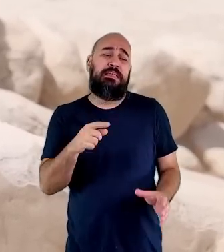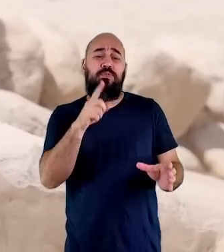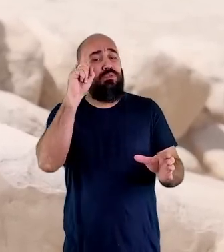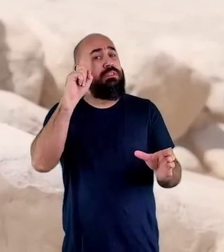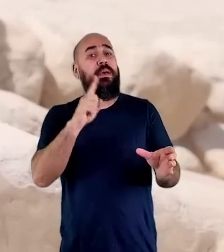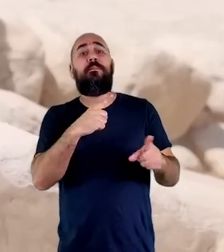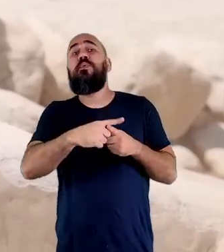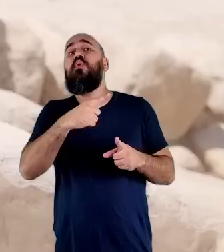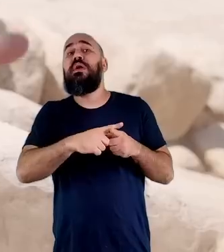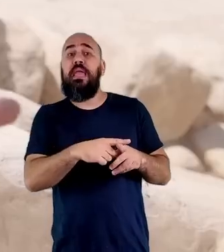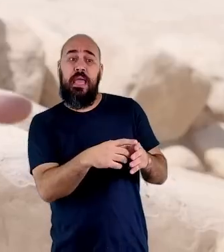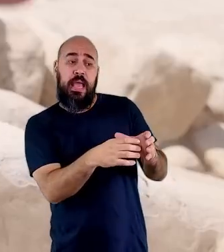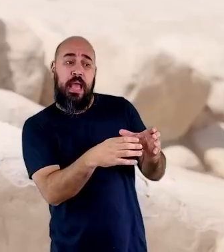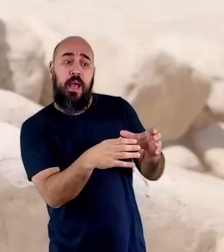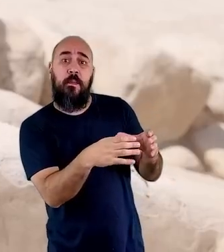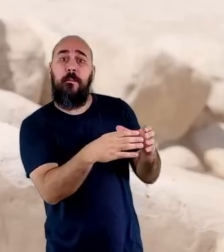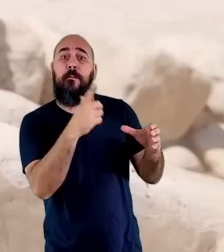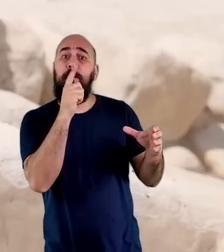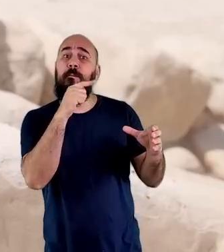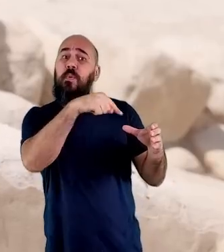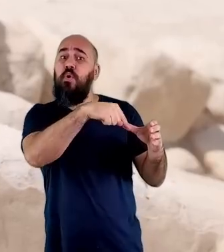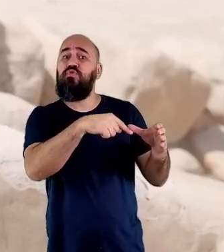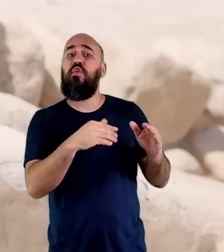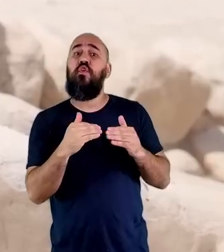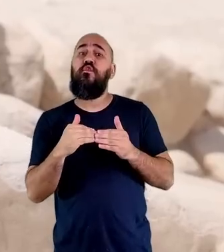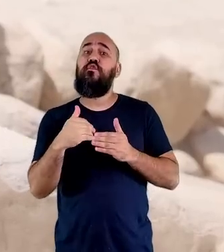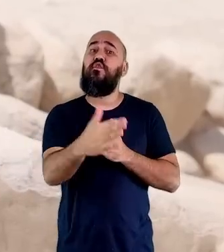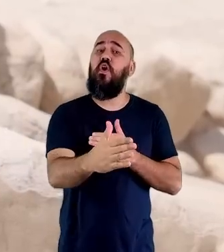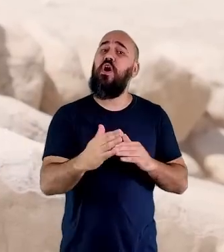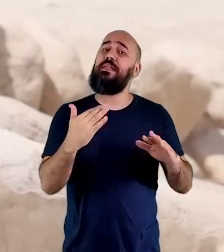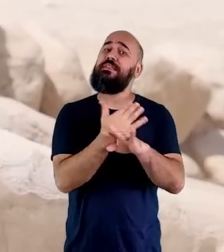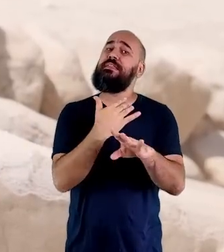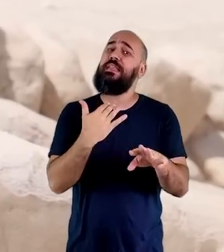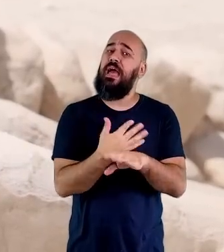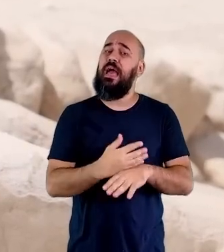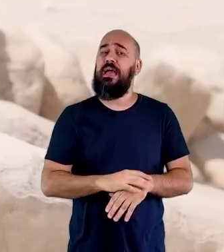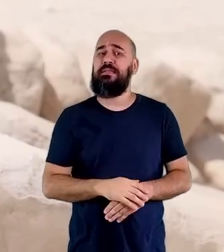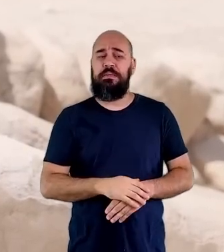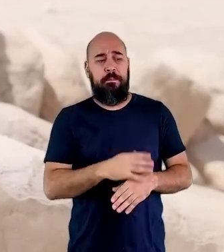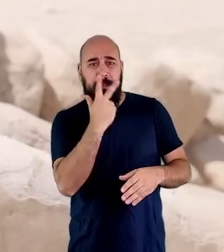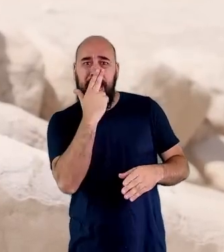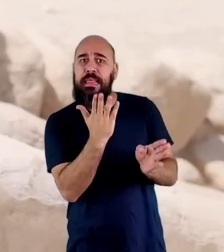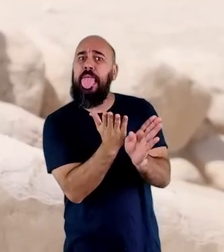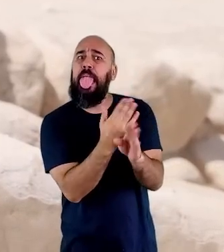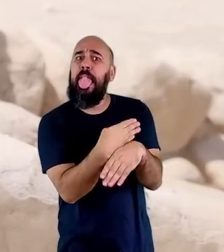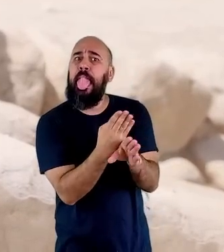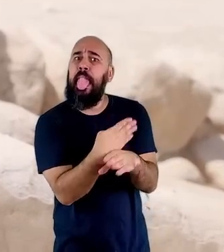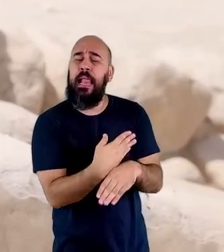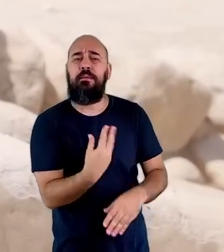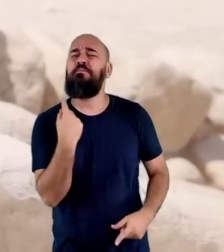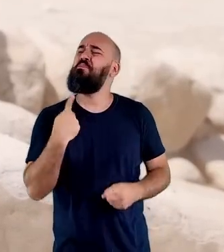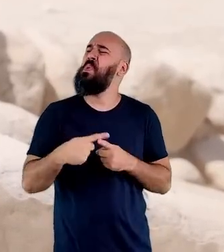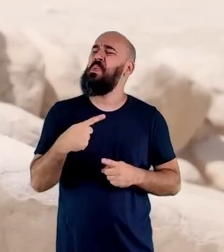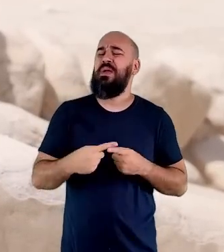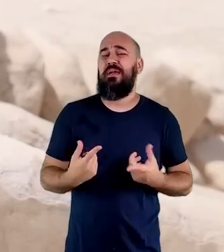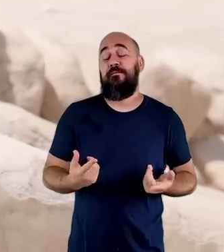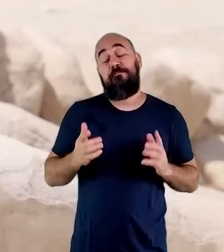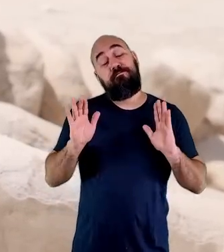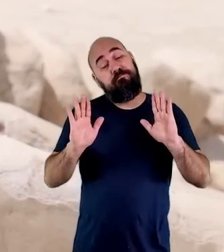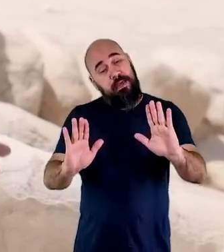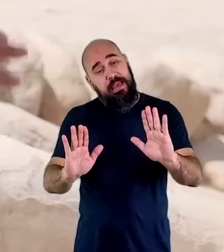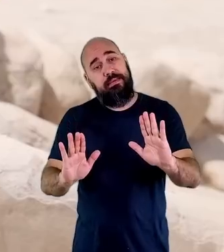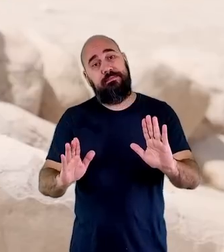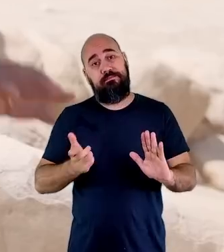outras palavras, vulnerável ao ataque do inimigo. O fato é que nós temos aqui um indício, ou pelo menos um cenário,